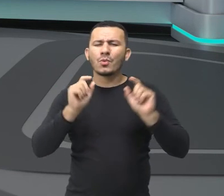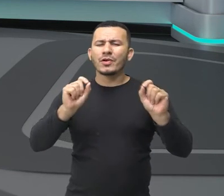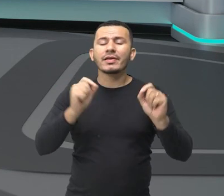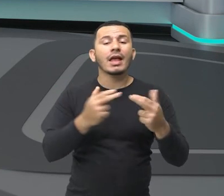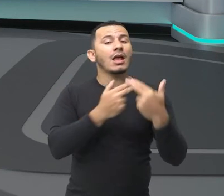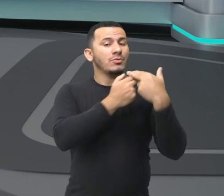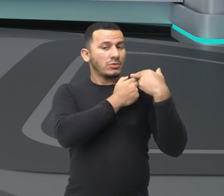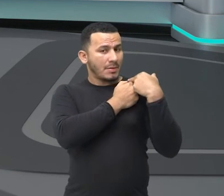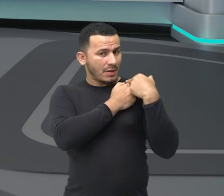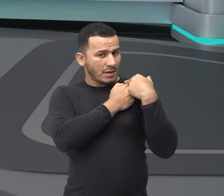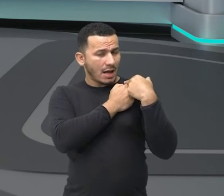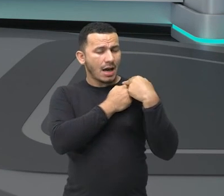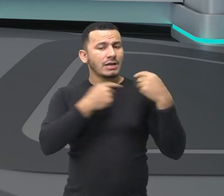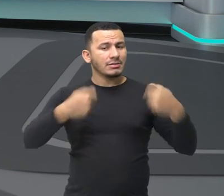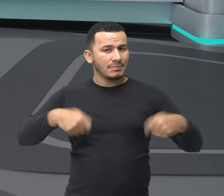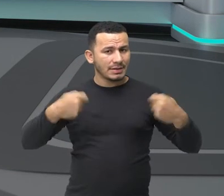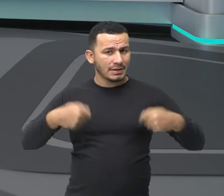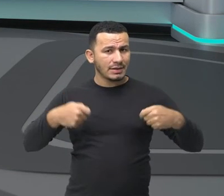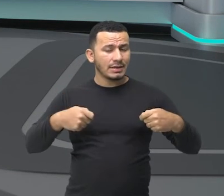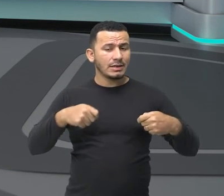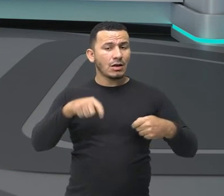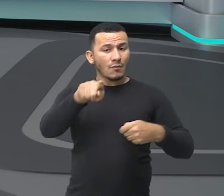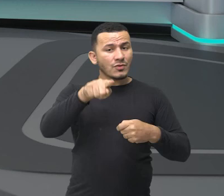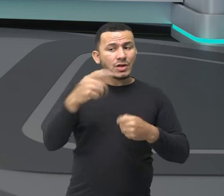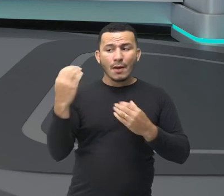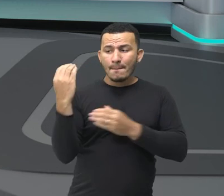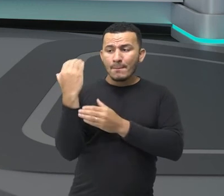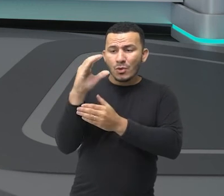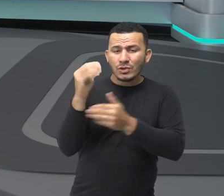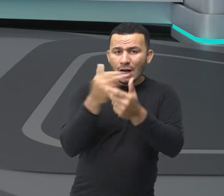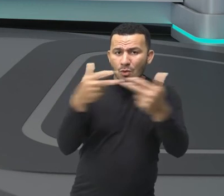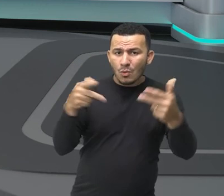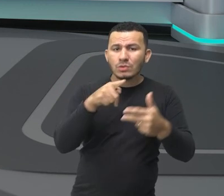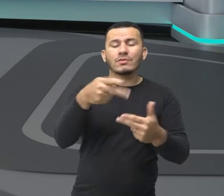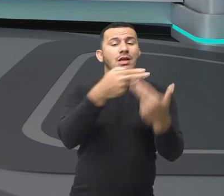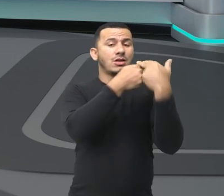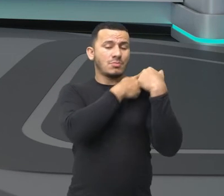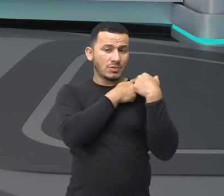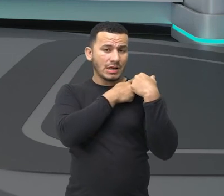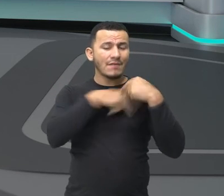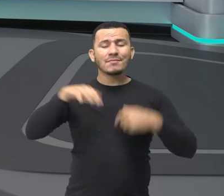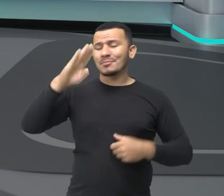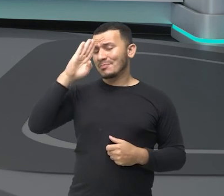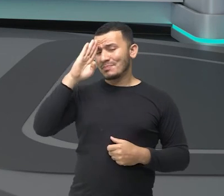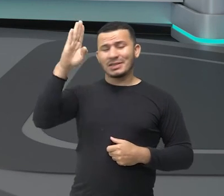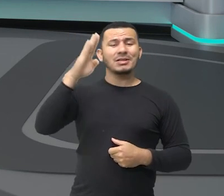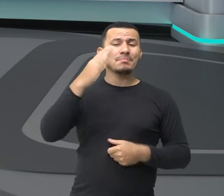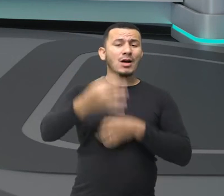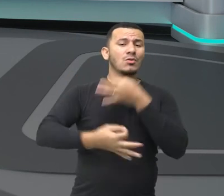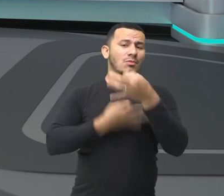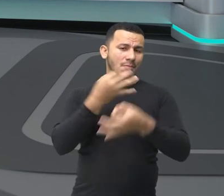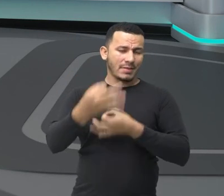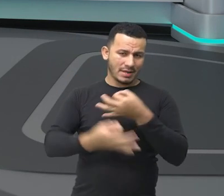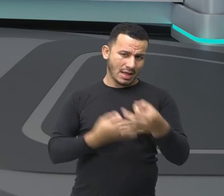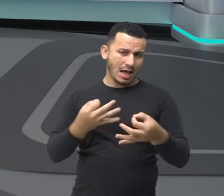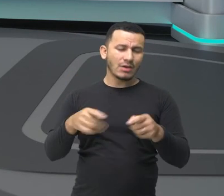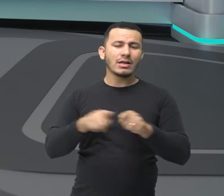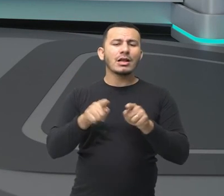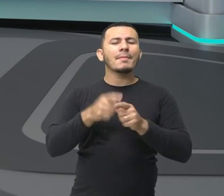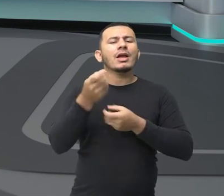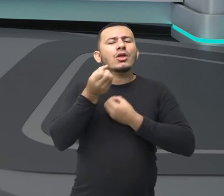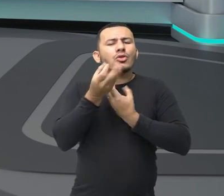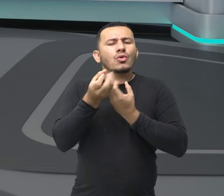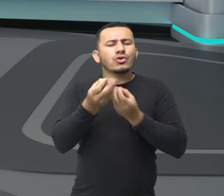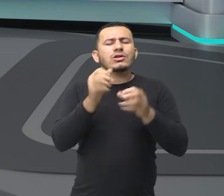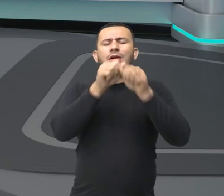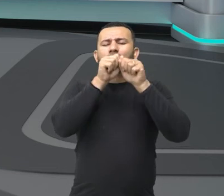ser responsável pelo que você publica, especialmente comentários e propagação de